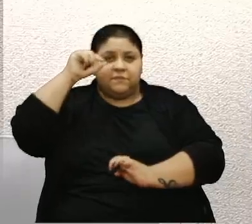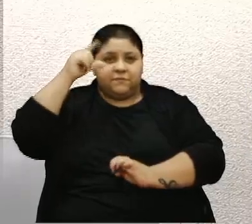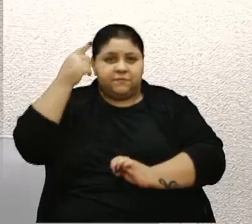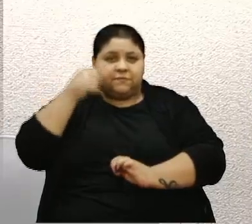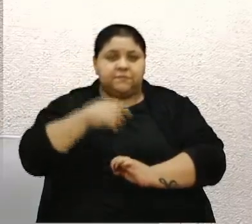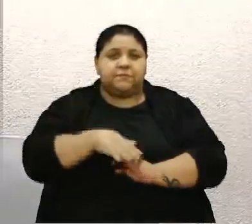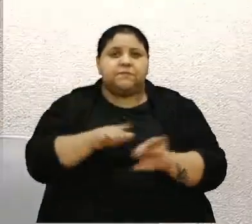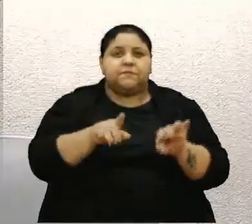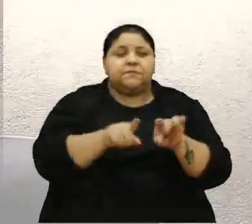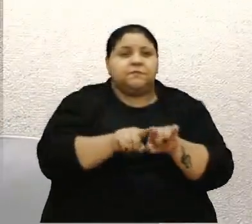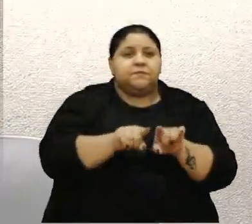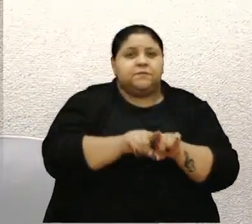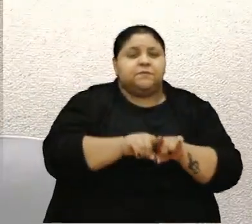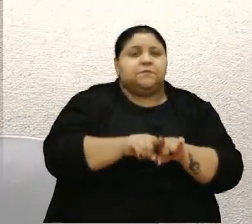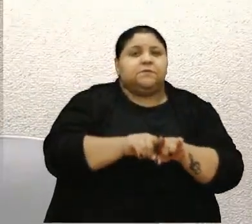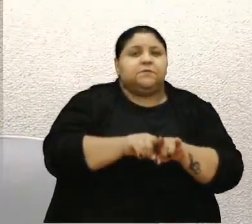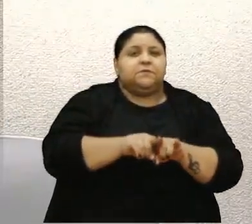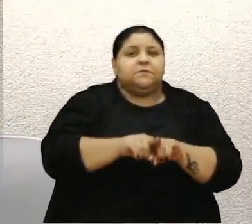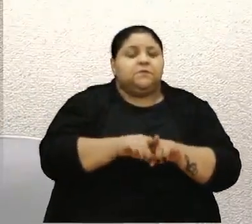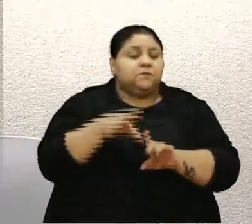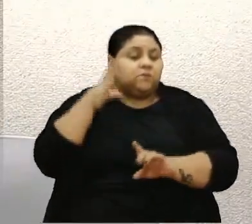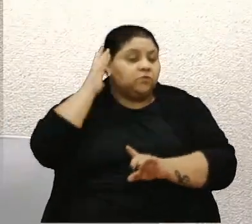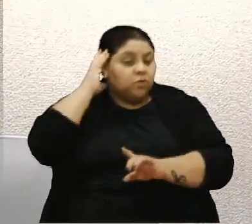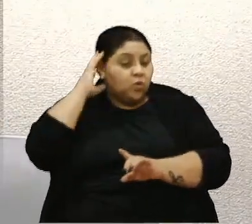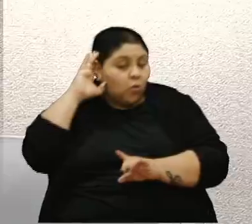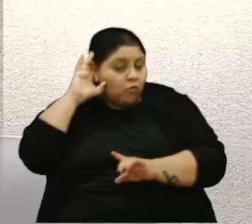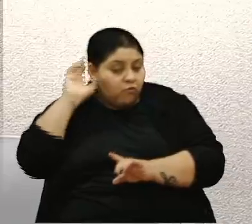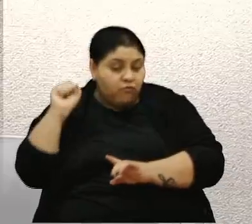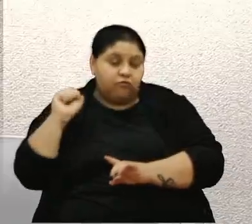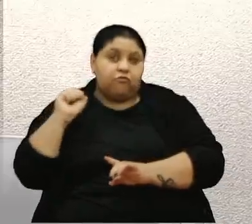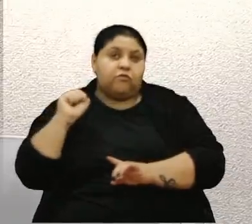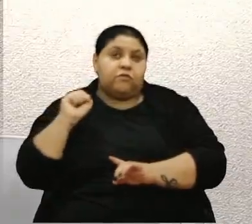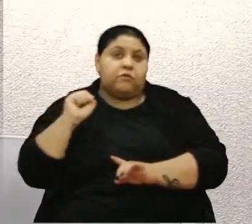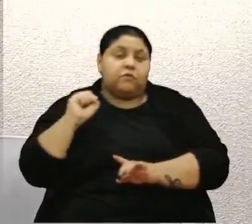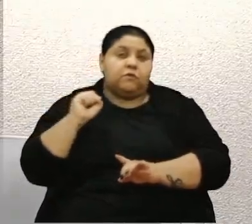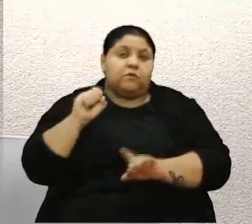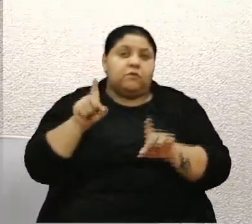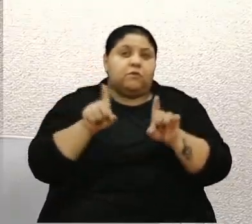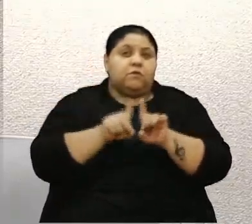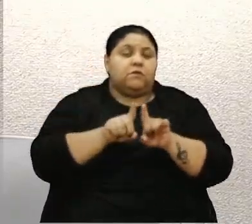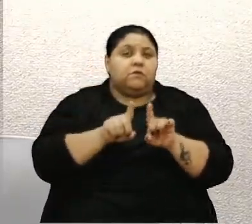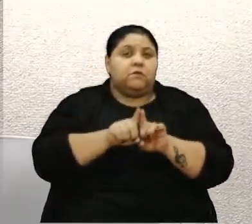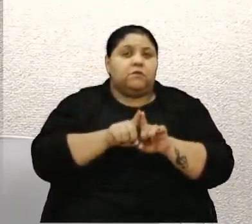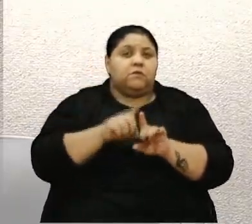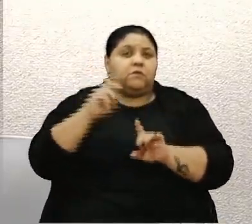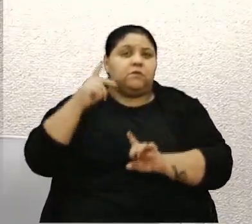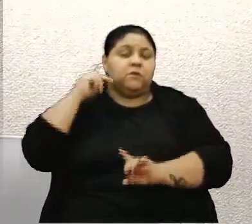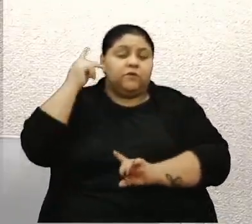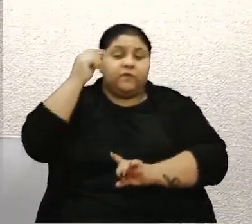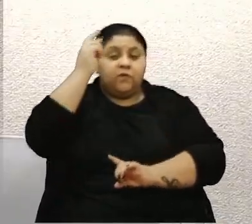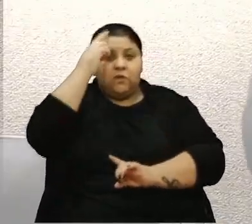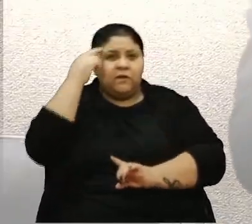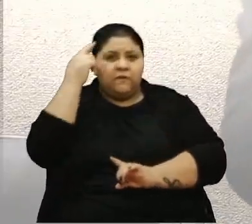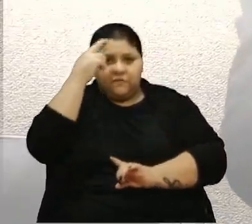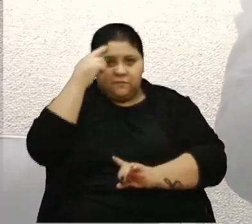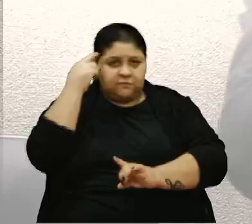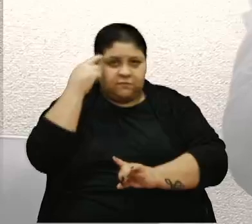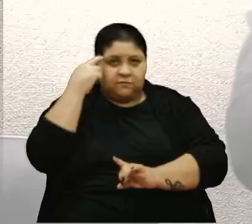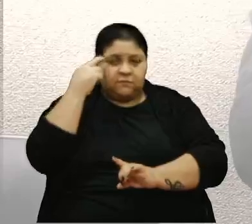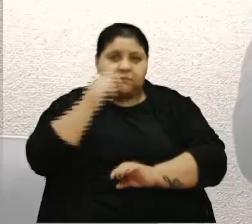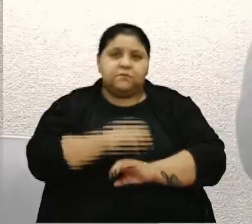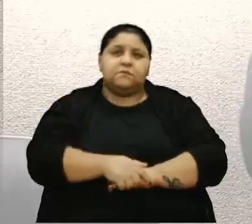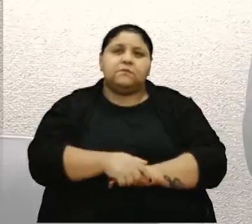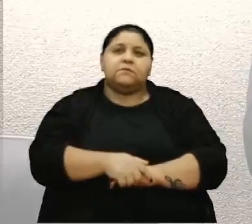e também ouvi essa mesma, uma pequena parte parecida também do vereador Rafael, que eu